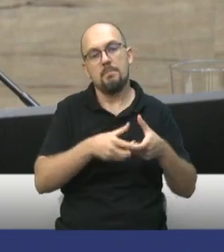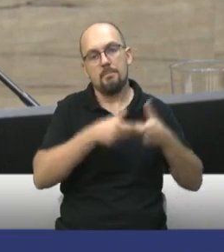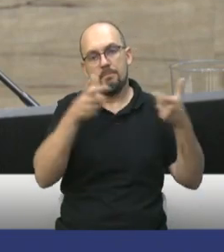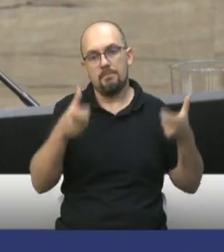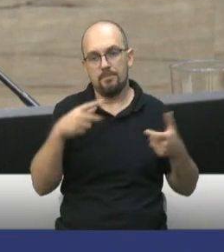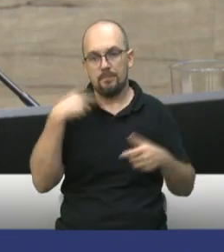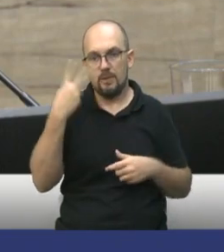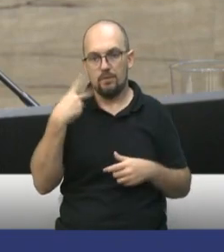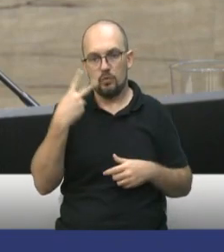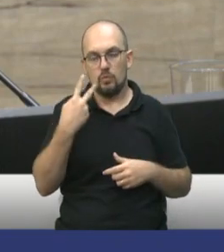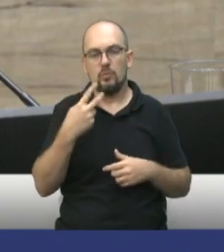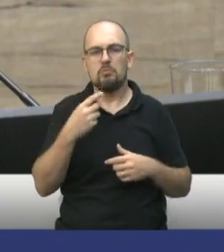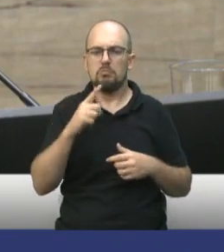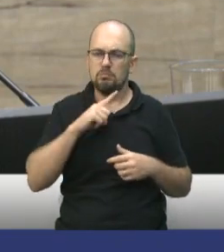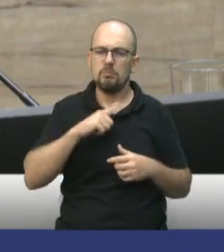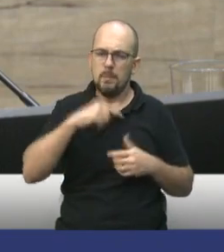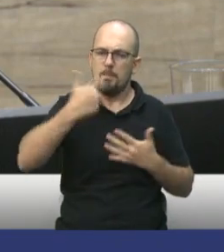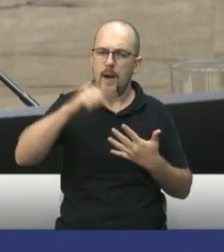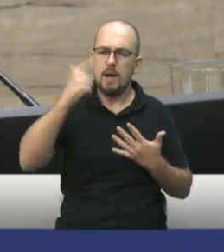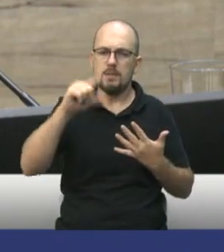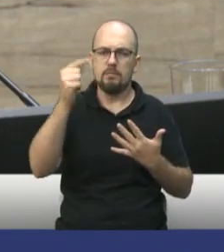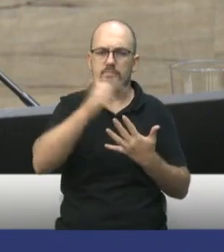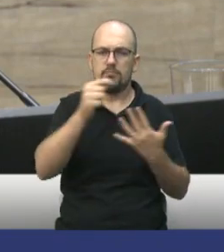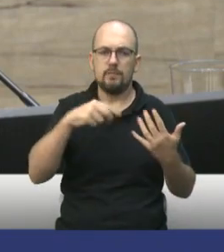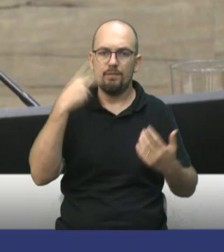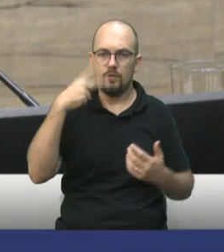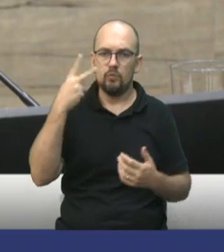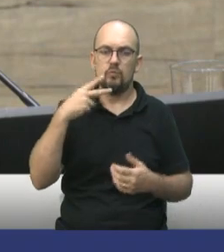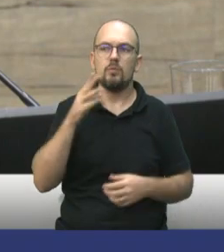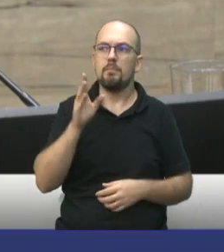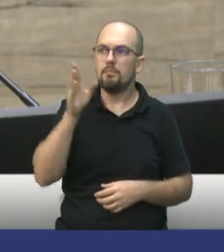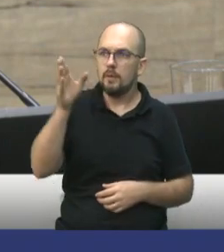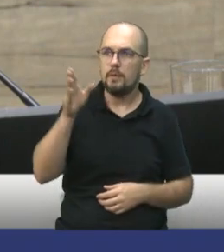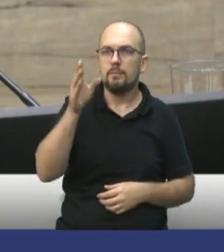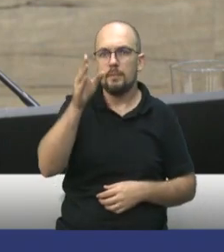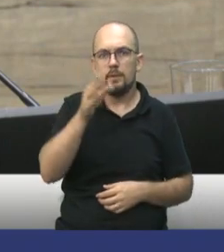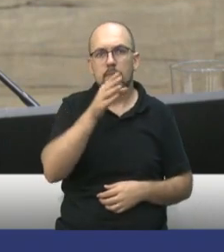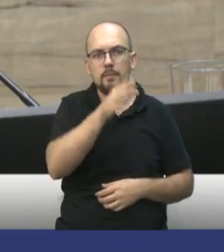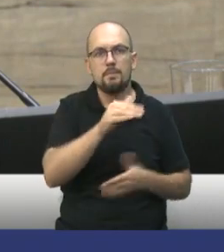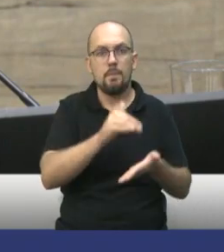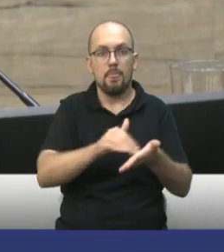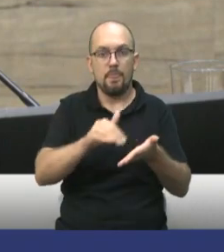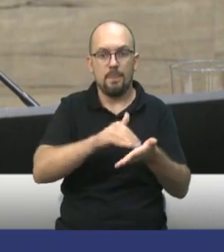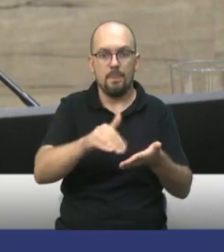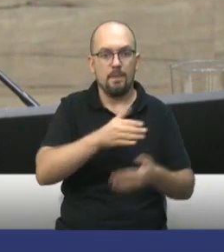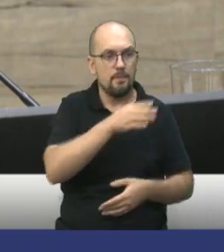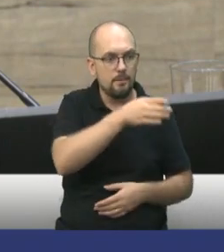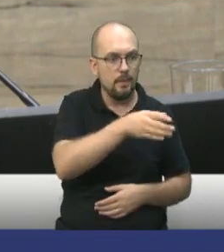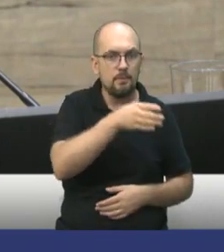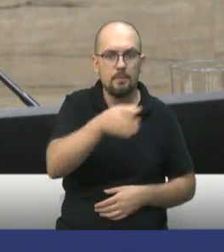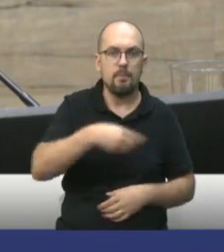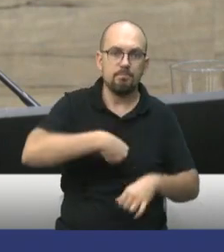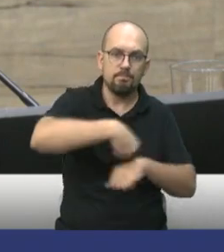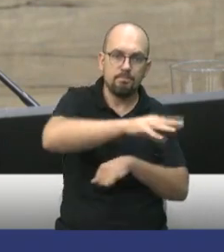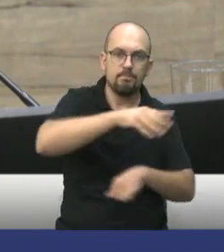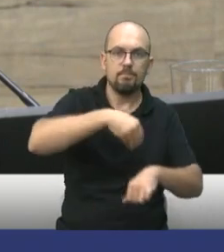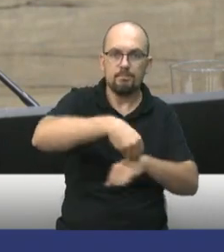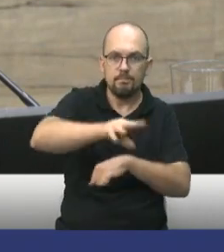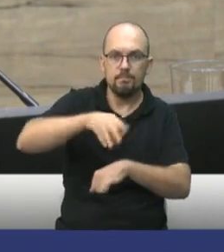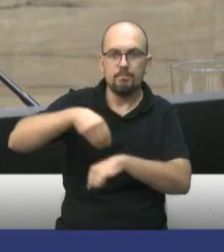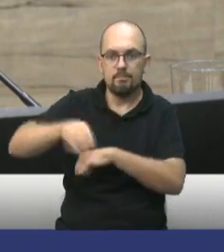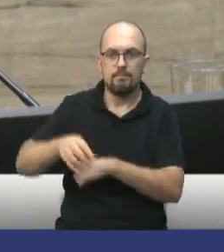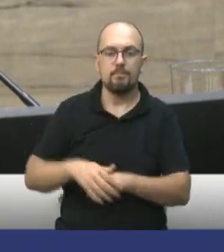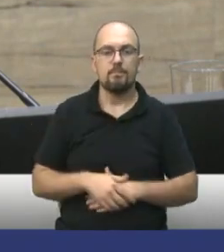né? Mas temos mais vereadores que têm chegado a cada pasta e têm colocado isso, a cada departamento têm colocado as